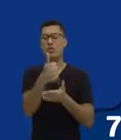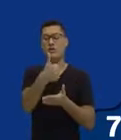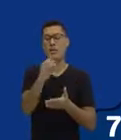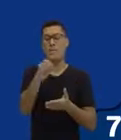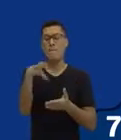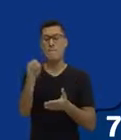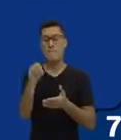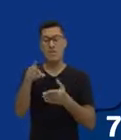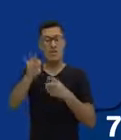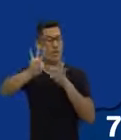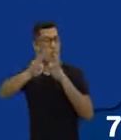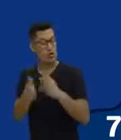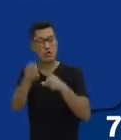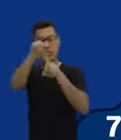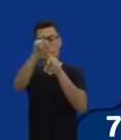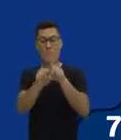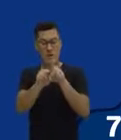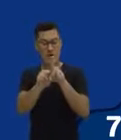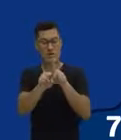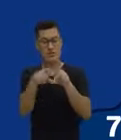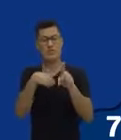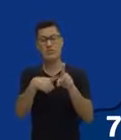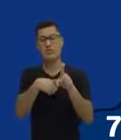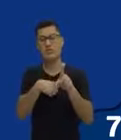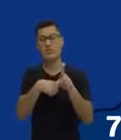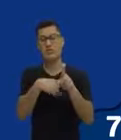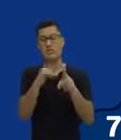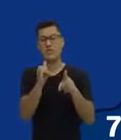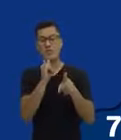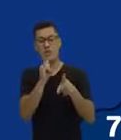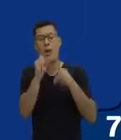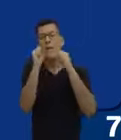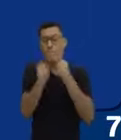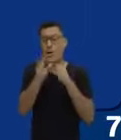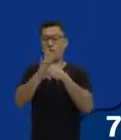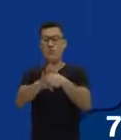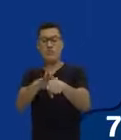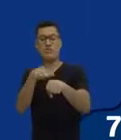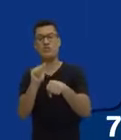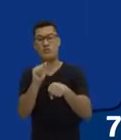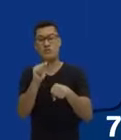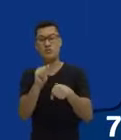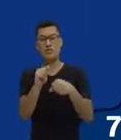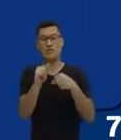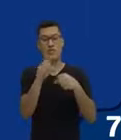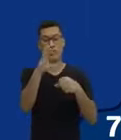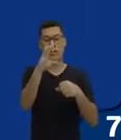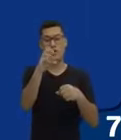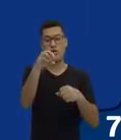todo mês ele recebe. Não é isso, Fernando? Correto. Então, fixo, né? Isso aqui eu posso chamar de constante.